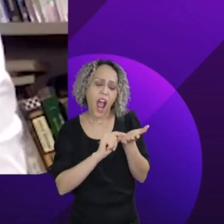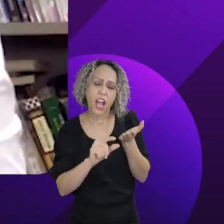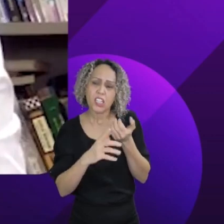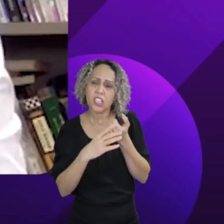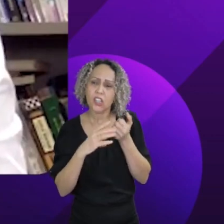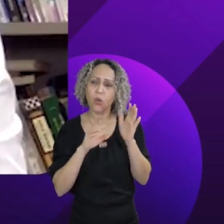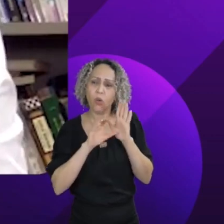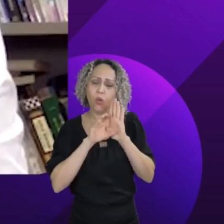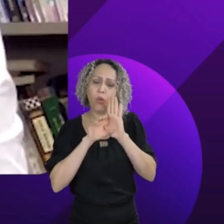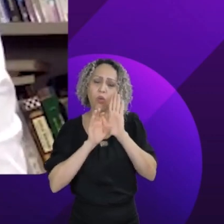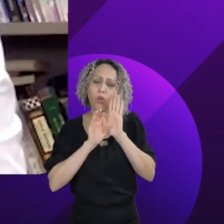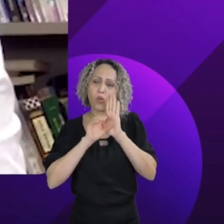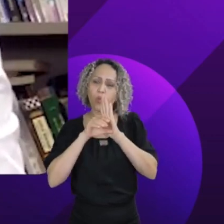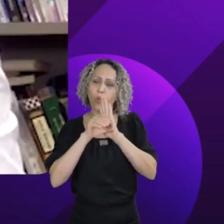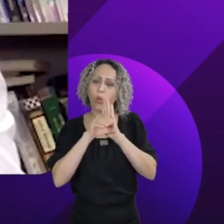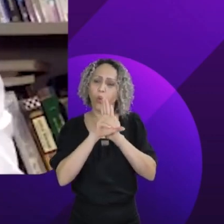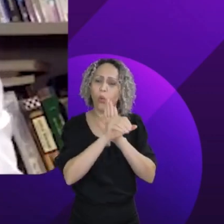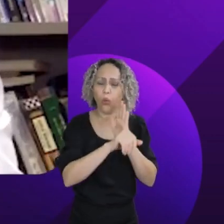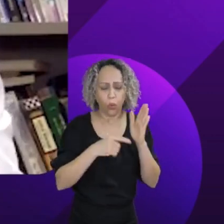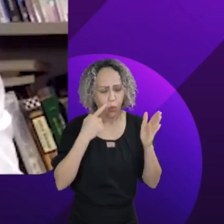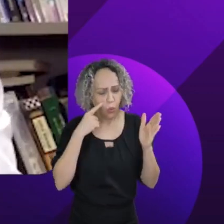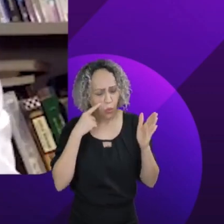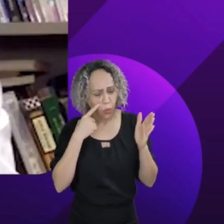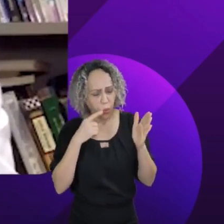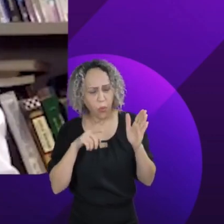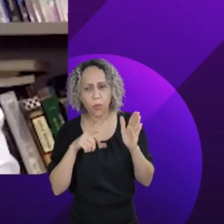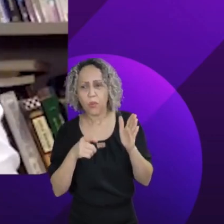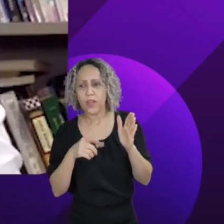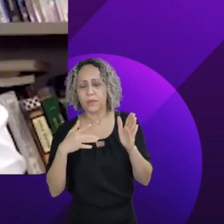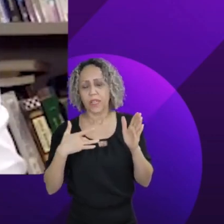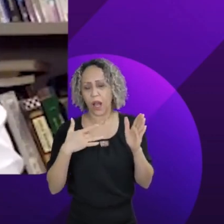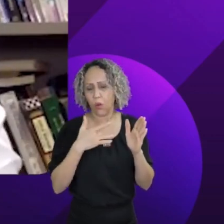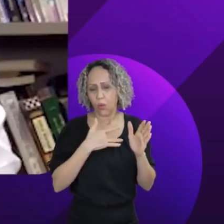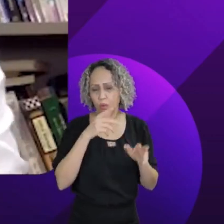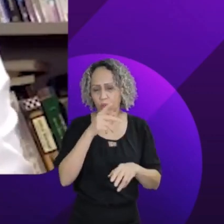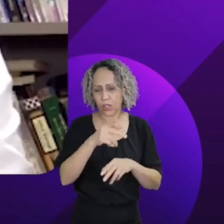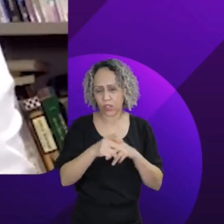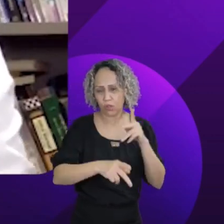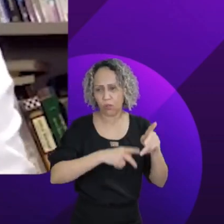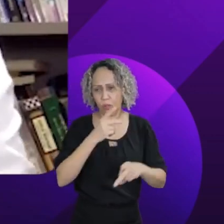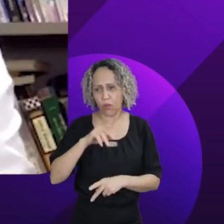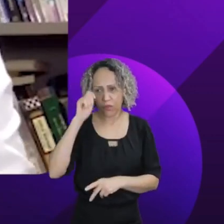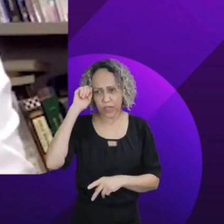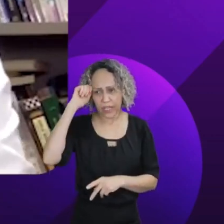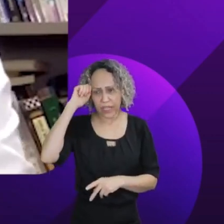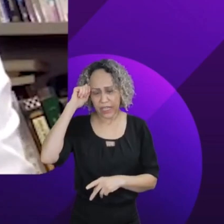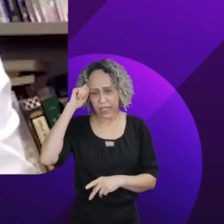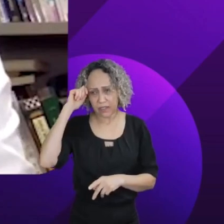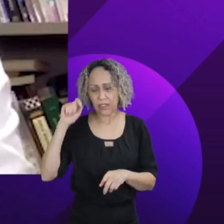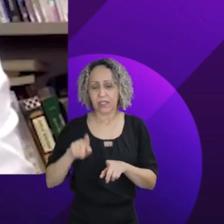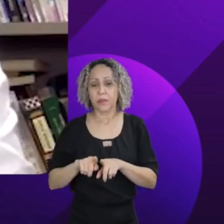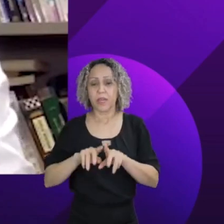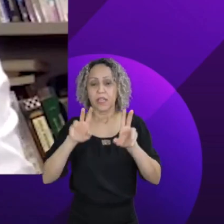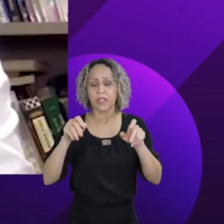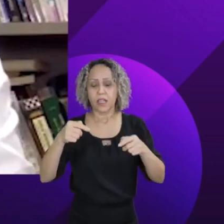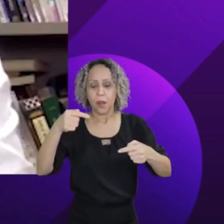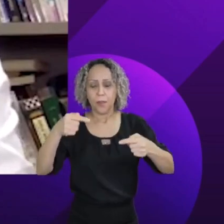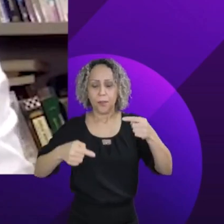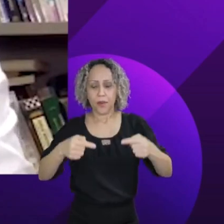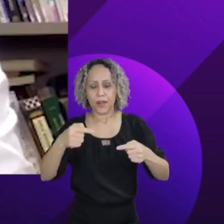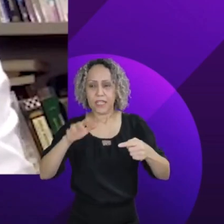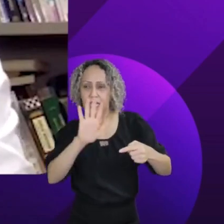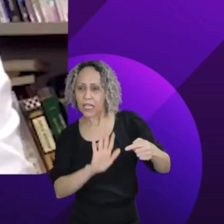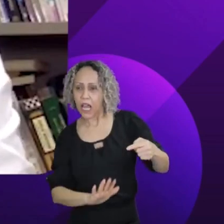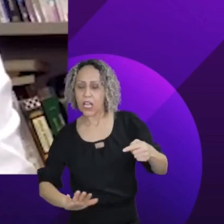lá, saúde da população negra, ou quando vocês colocam a Política Nacional de Saúde